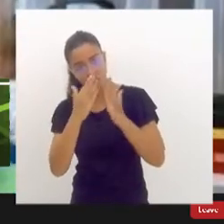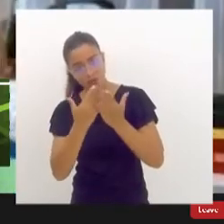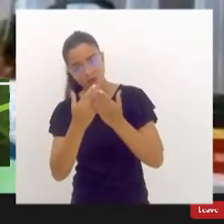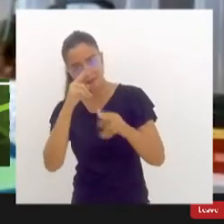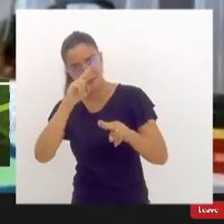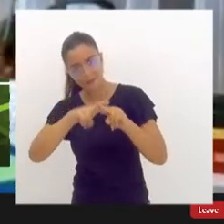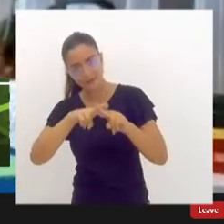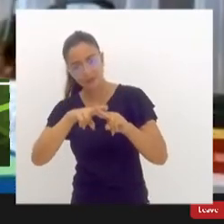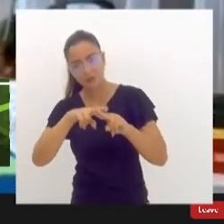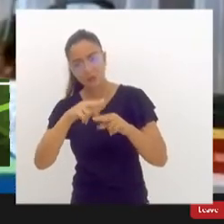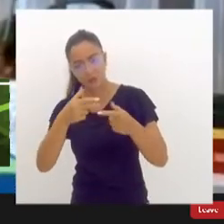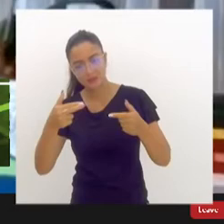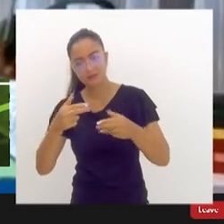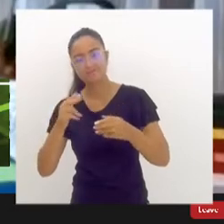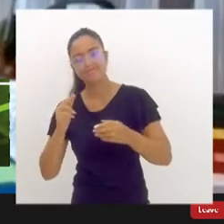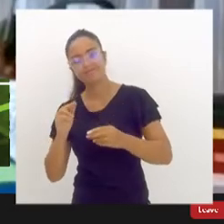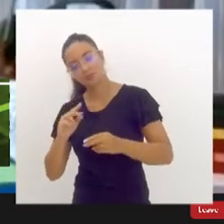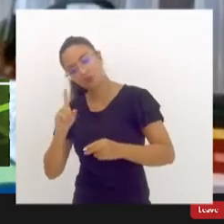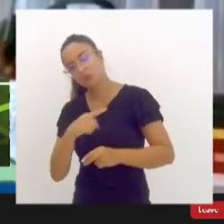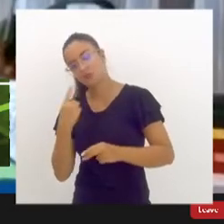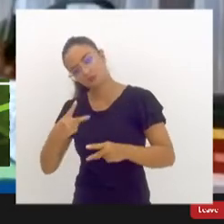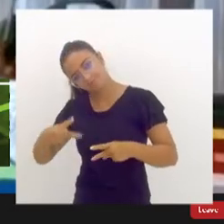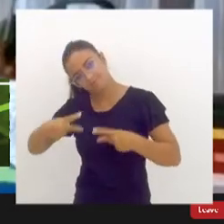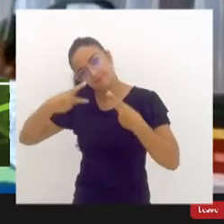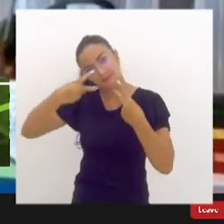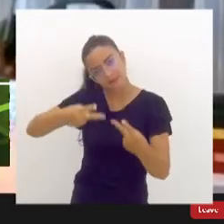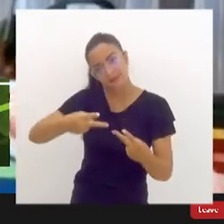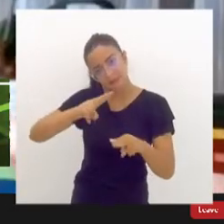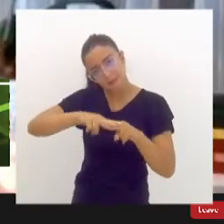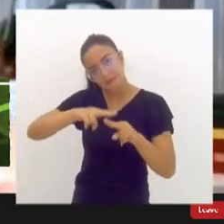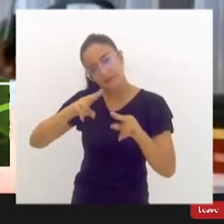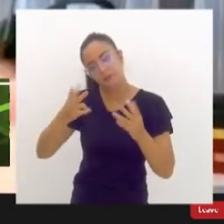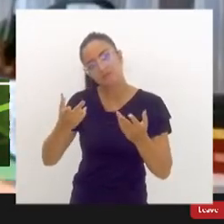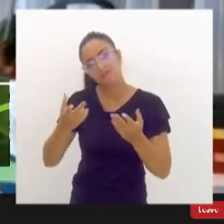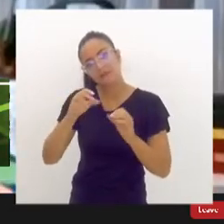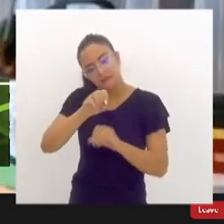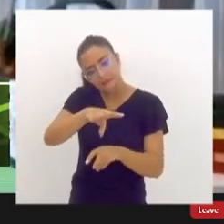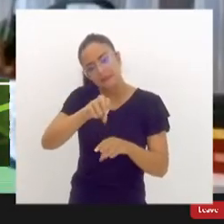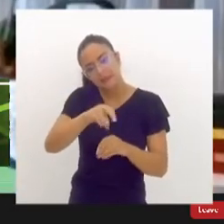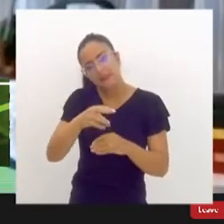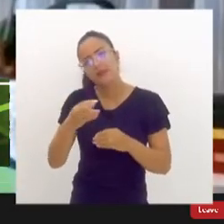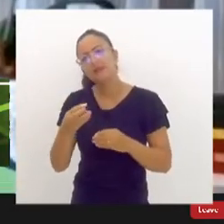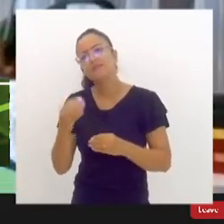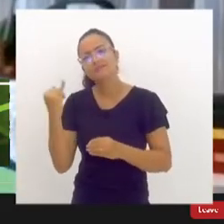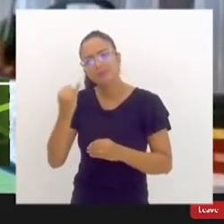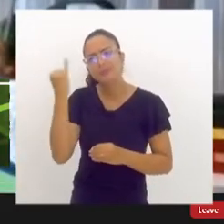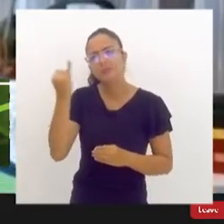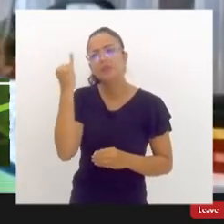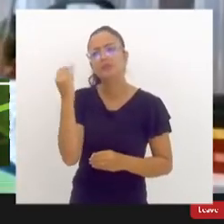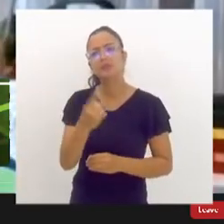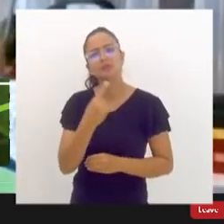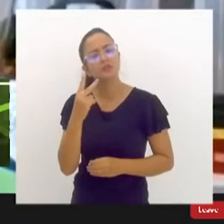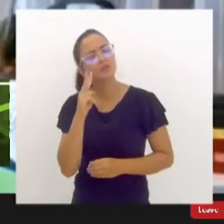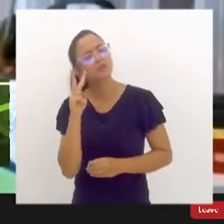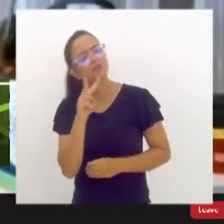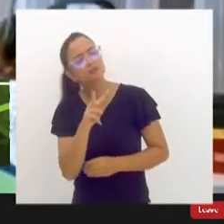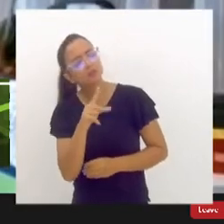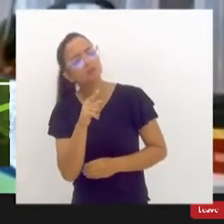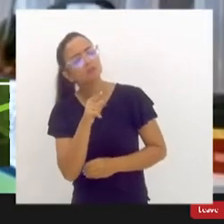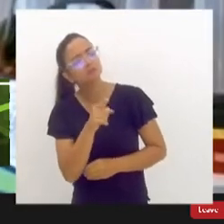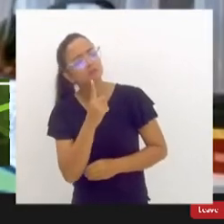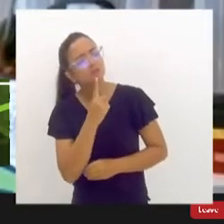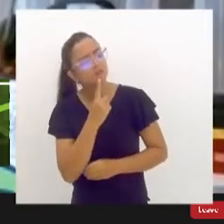prisionais, que é algo assim extremamente importante para não ficar um descolamento do ideal e com